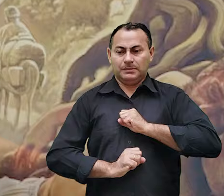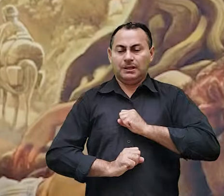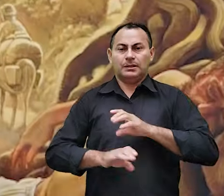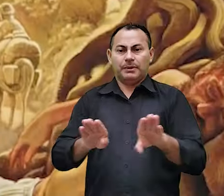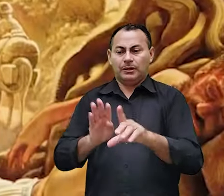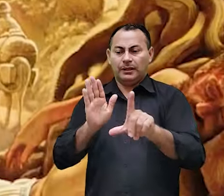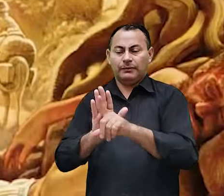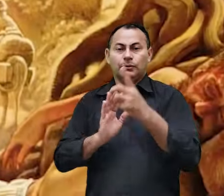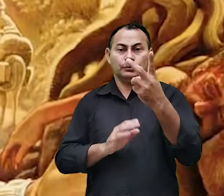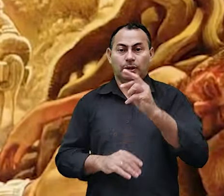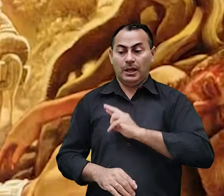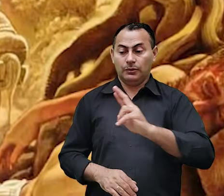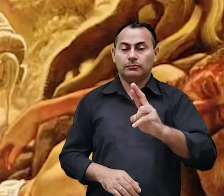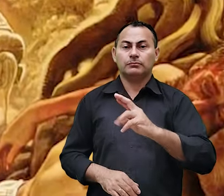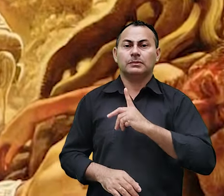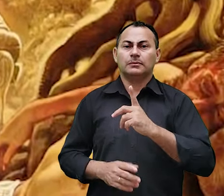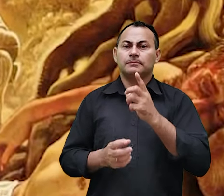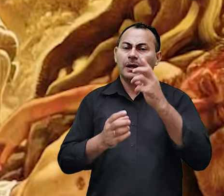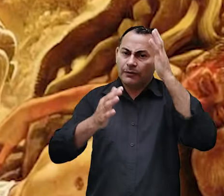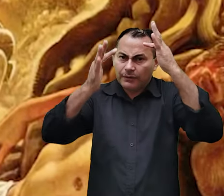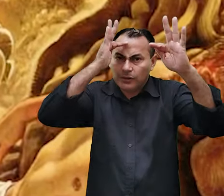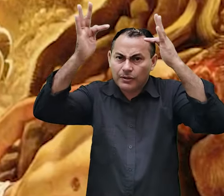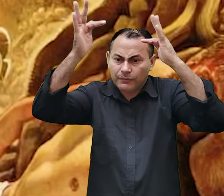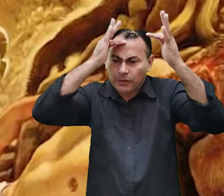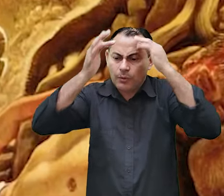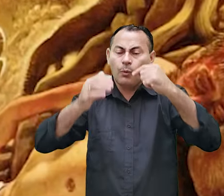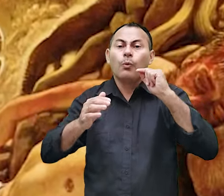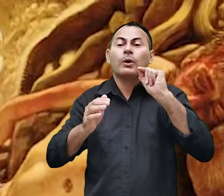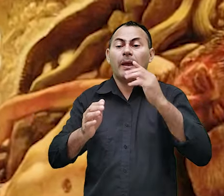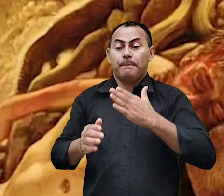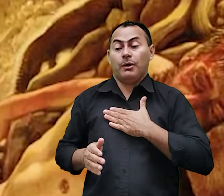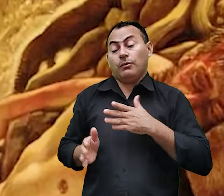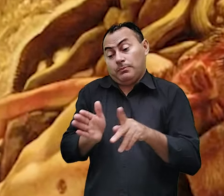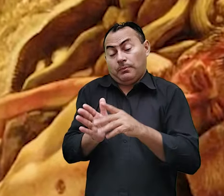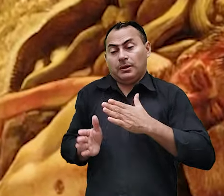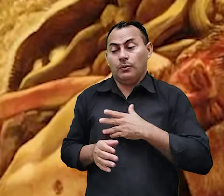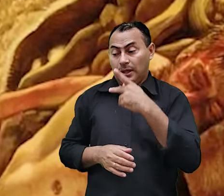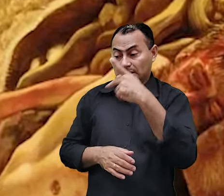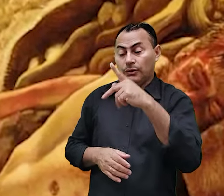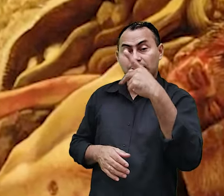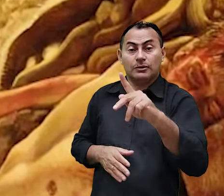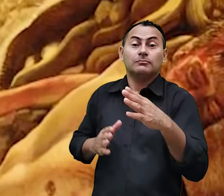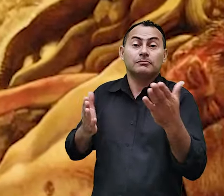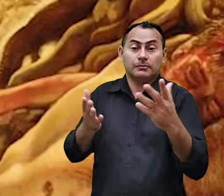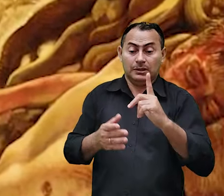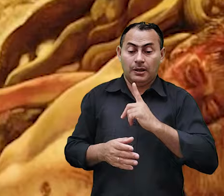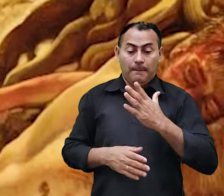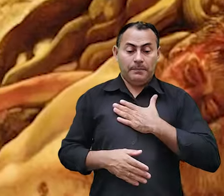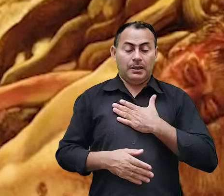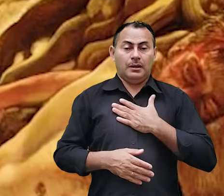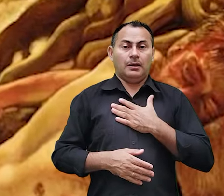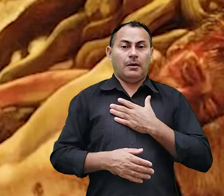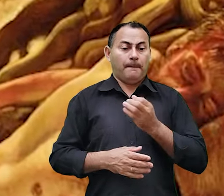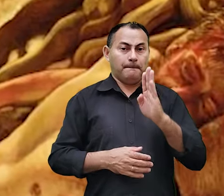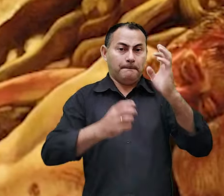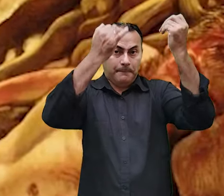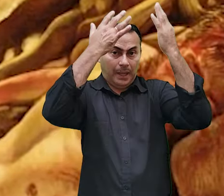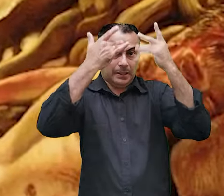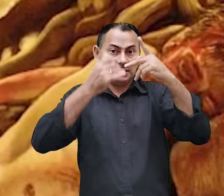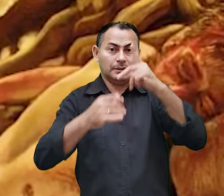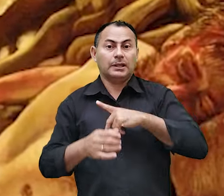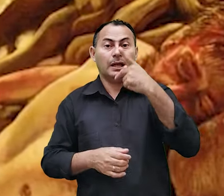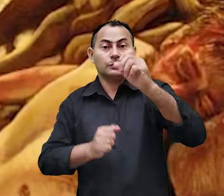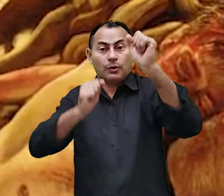O sacerdote e o levita, os dois religiosos, tinham a seguinte filosofia: "O que é meu, e o que é seu é seu. Eu tenho as